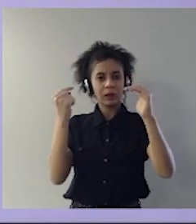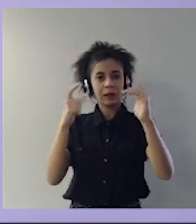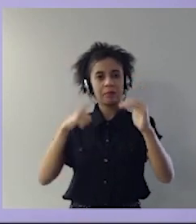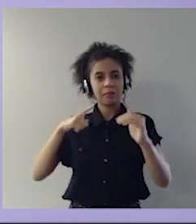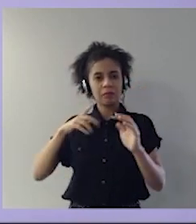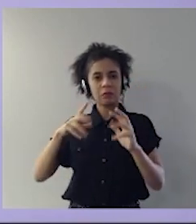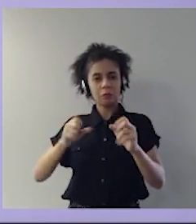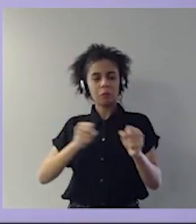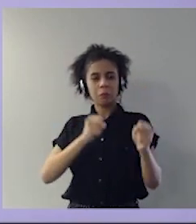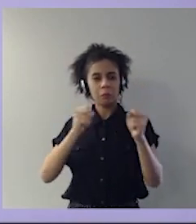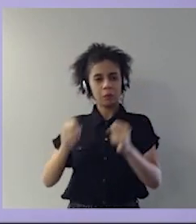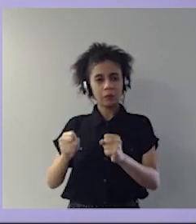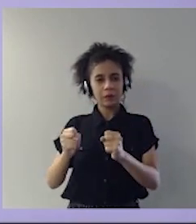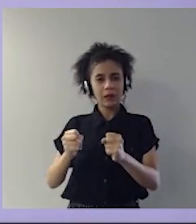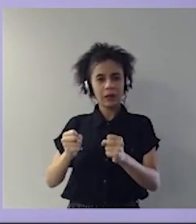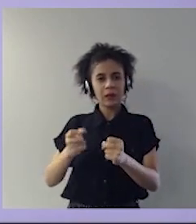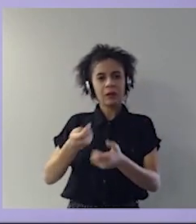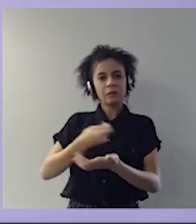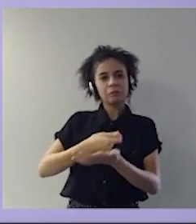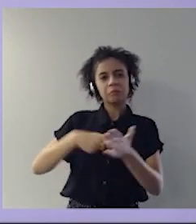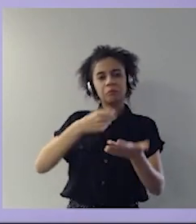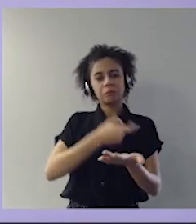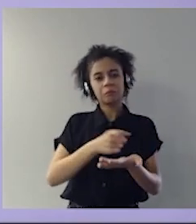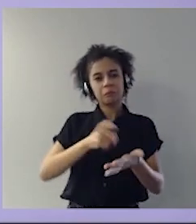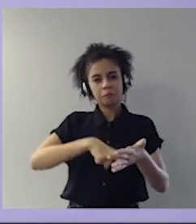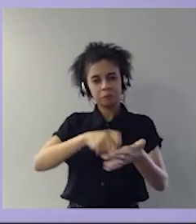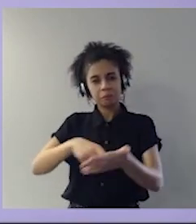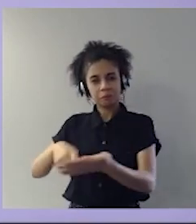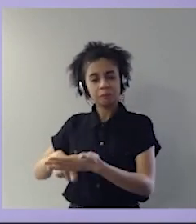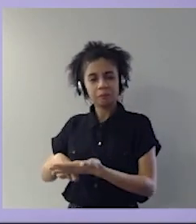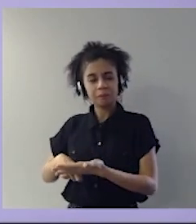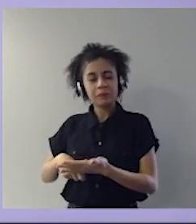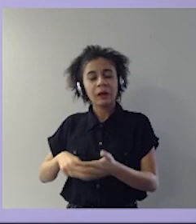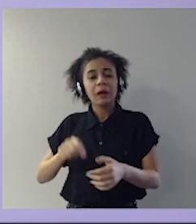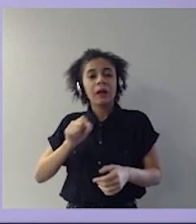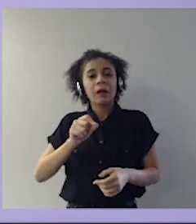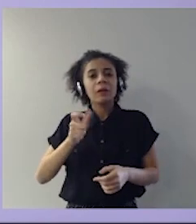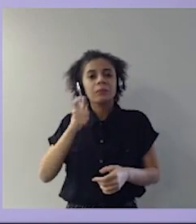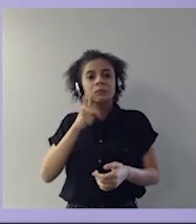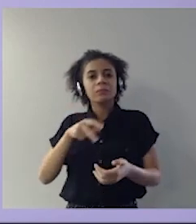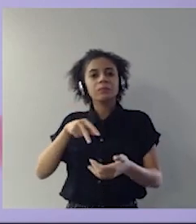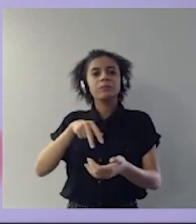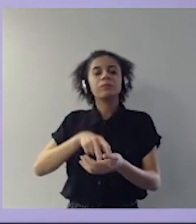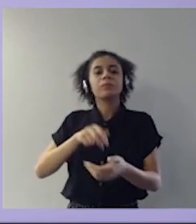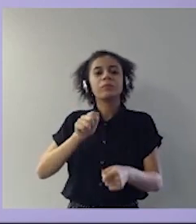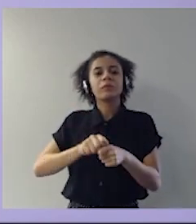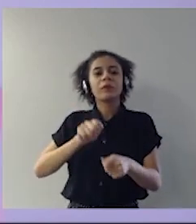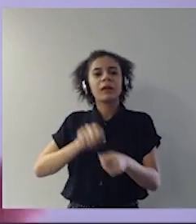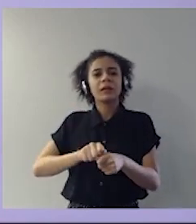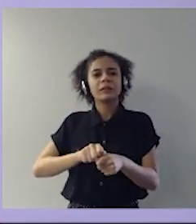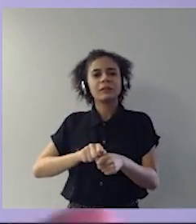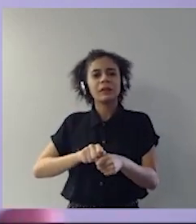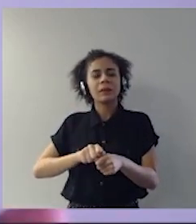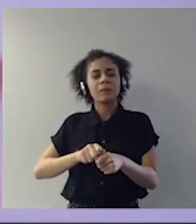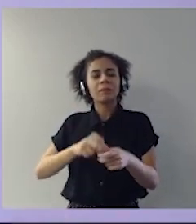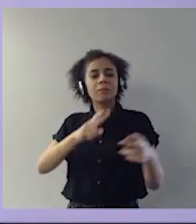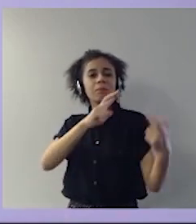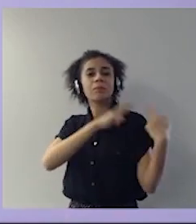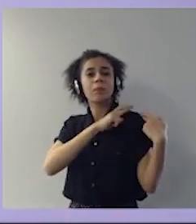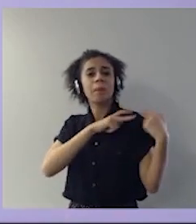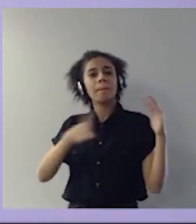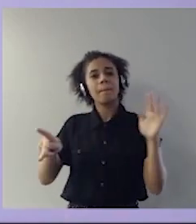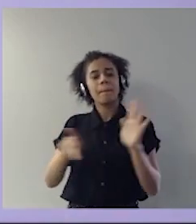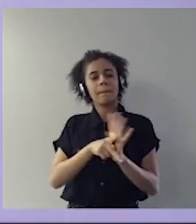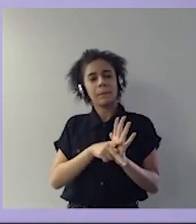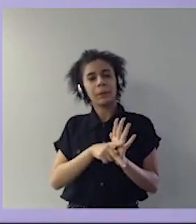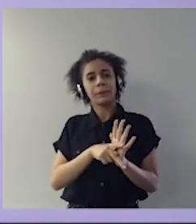poderes autoatributivos, se passasse a exercer os poderes, melhor dizendo, as competências que lhe foram outorgadas